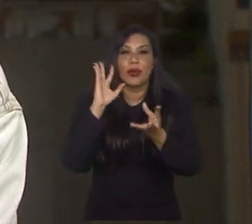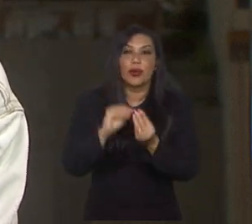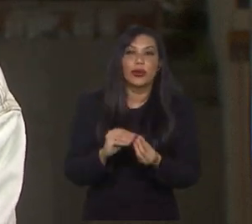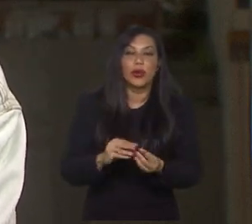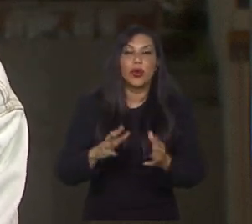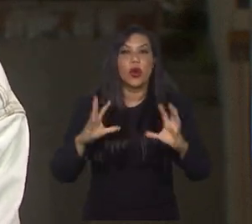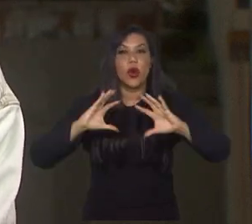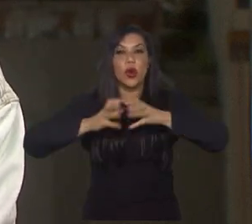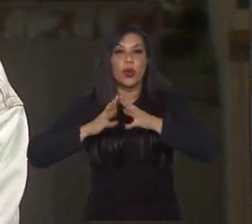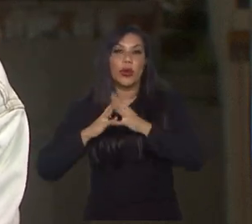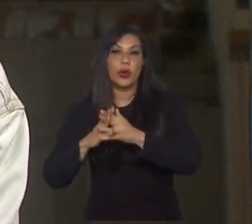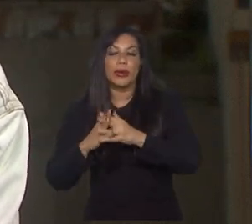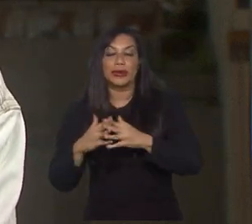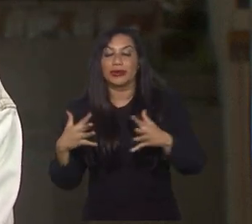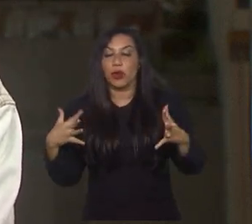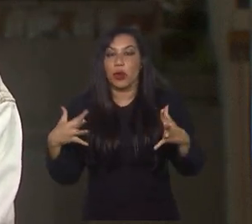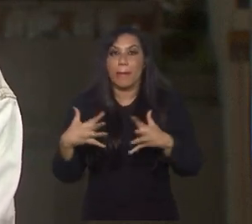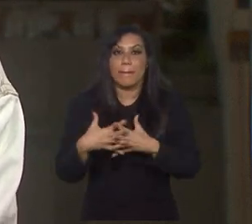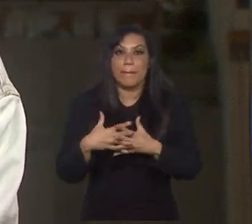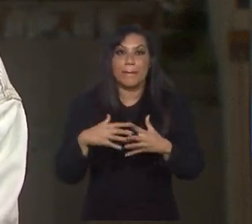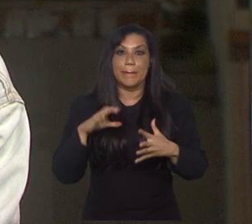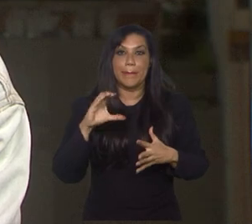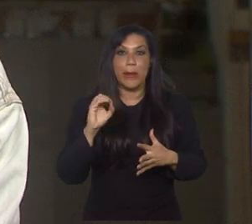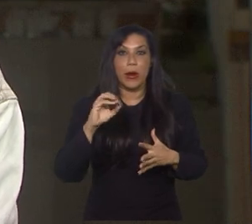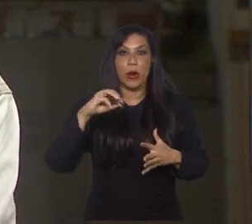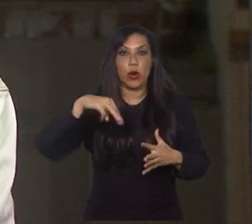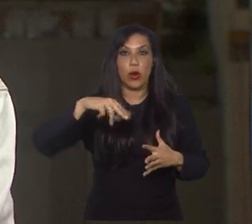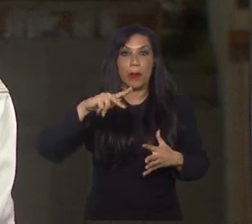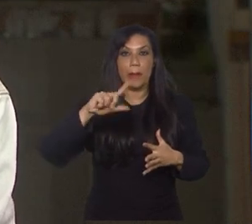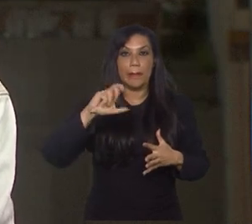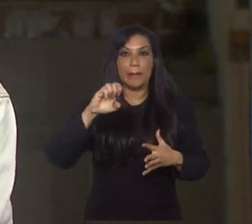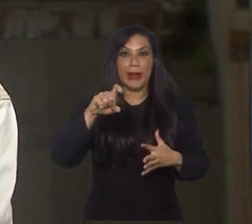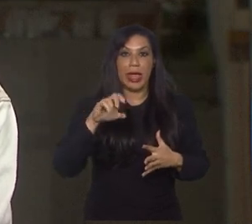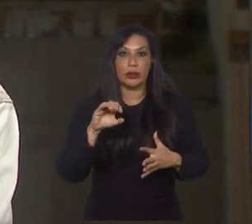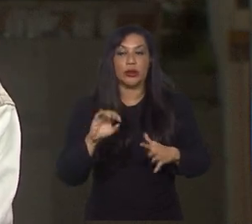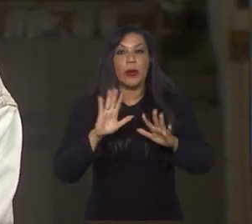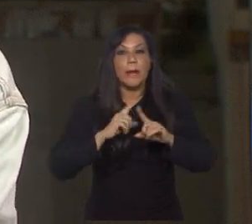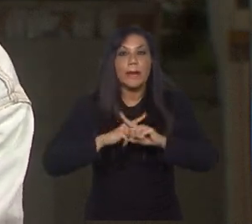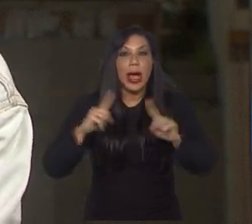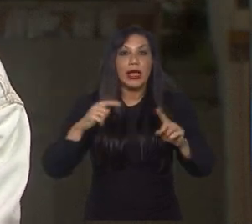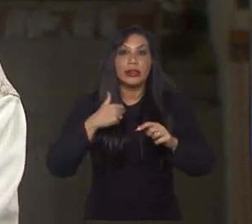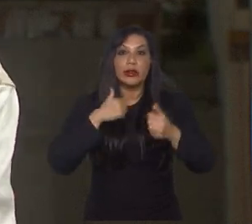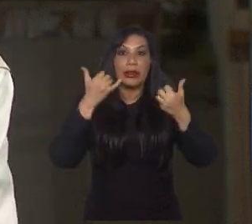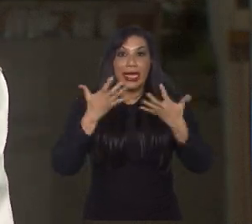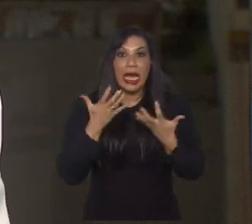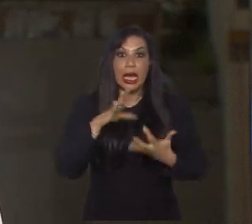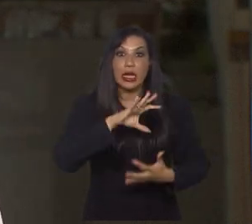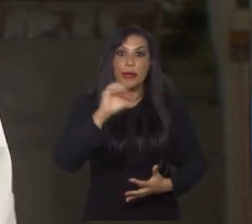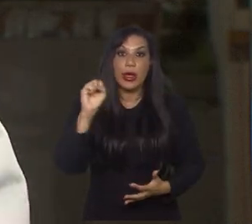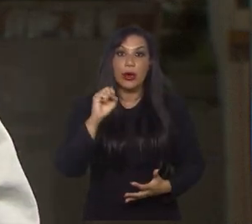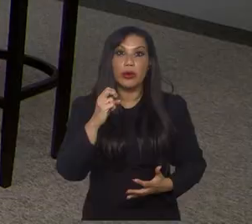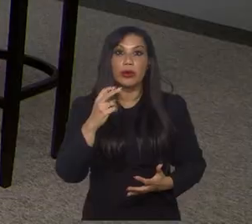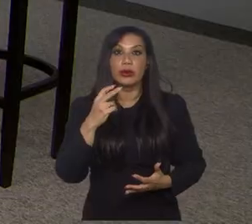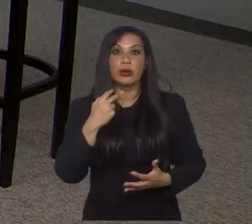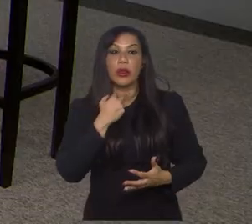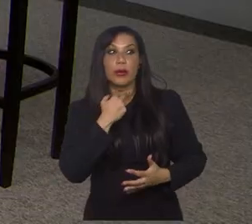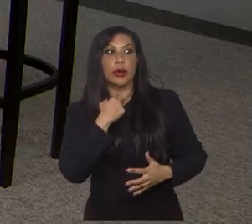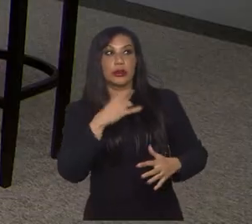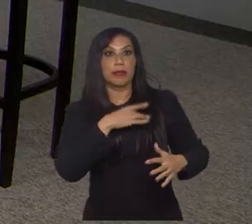tão complicado, né, tão complexo quanto esse. Mas eu costumo dizer que quem quer ser campeão não pode escolher adversário.